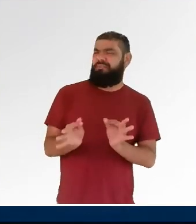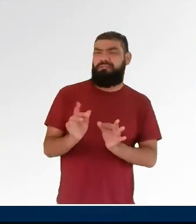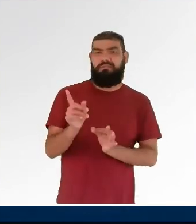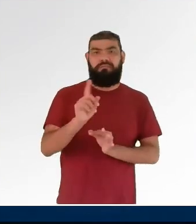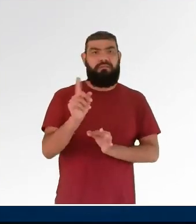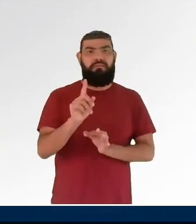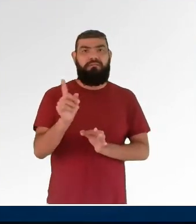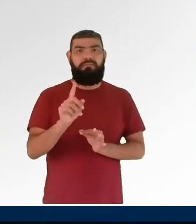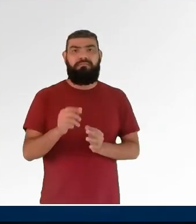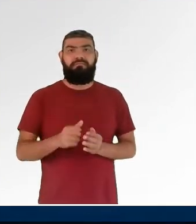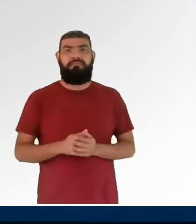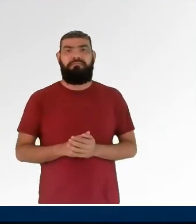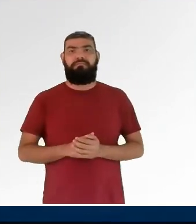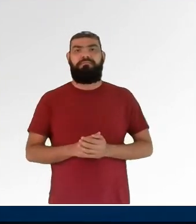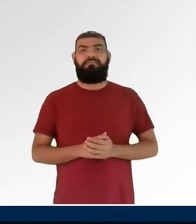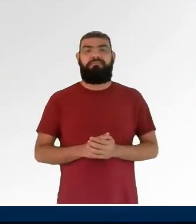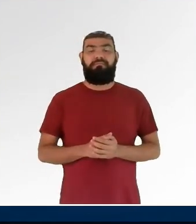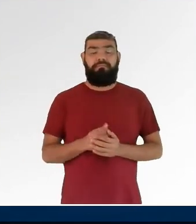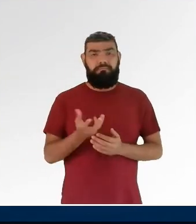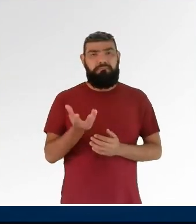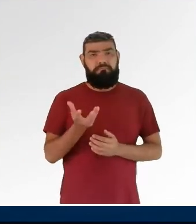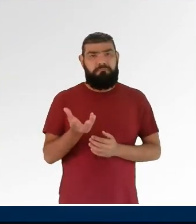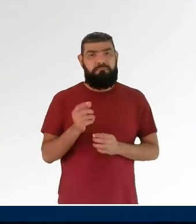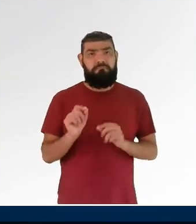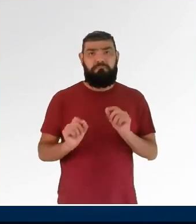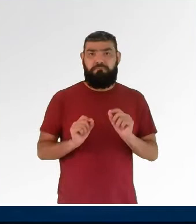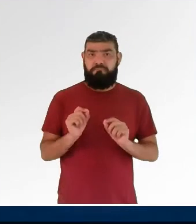então. A Bolsa Amarela é um clássico.